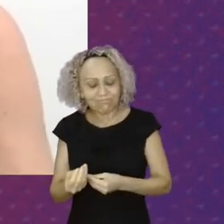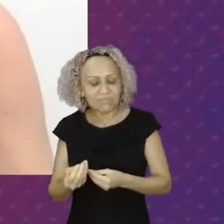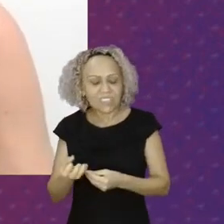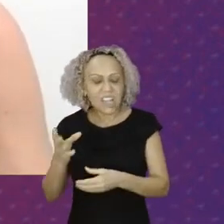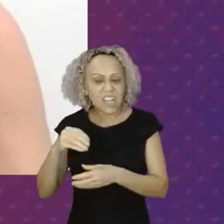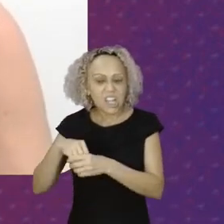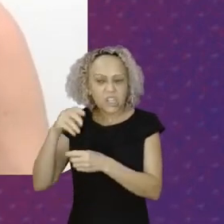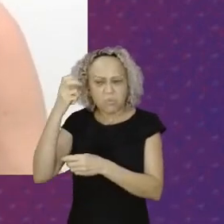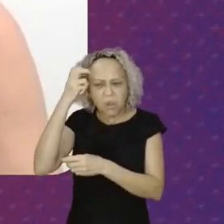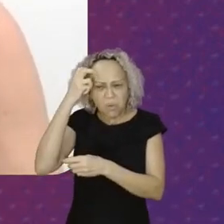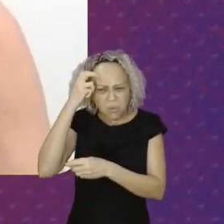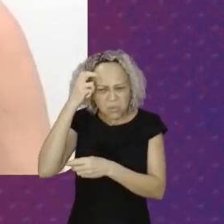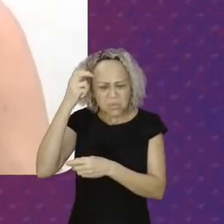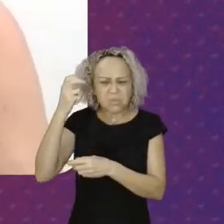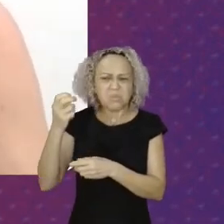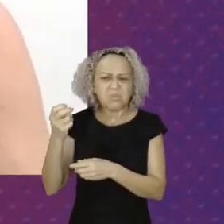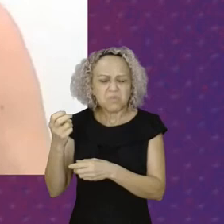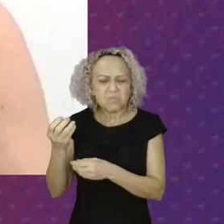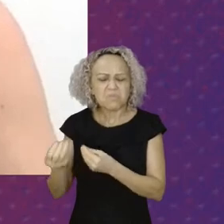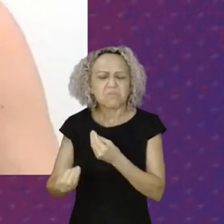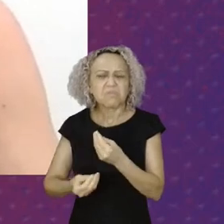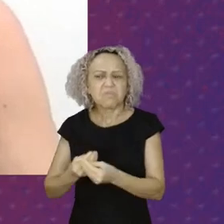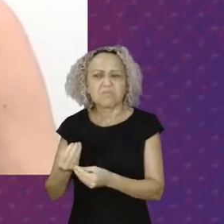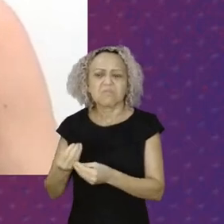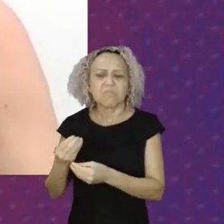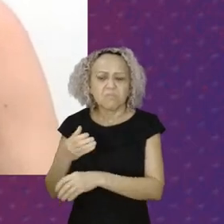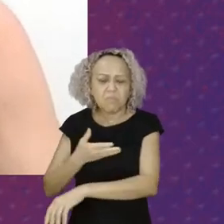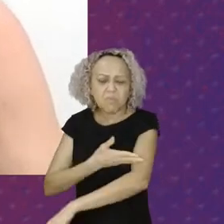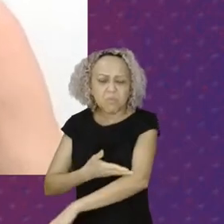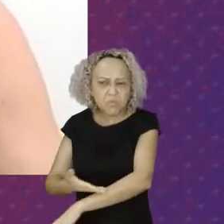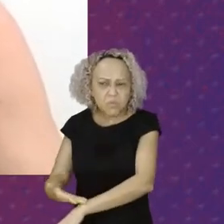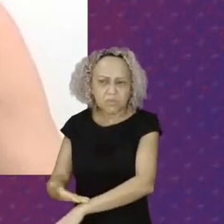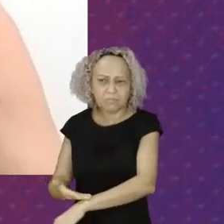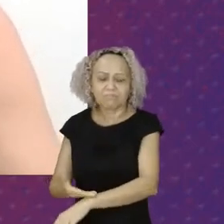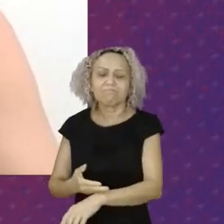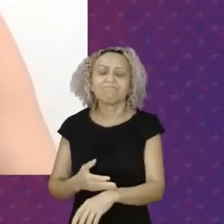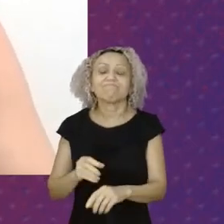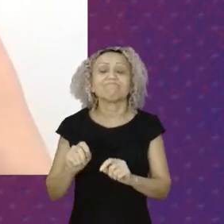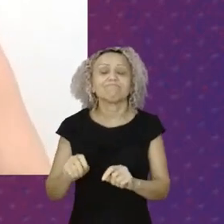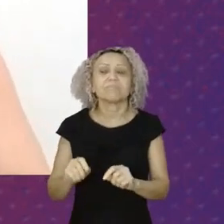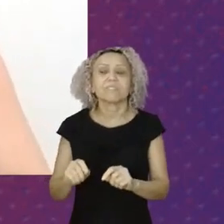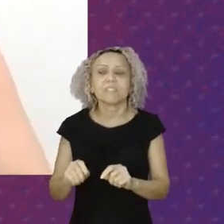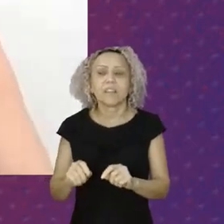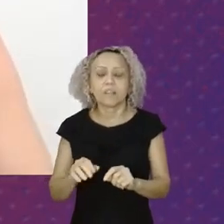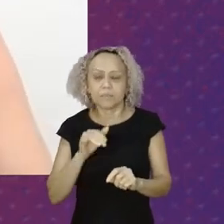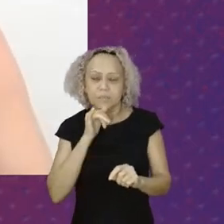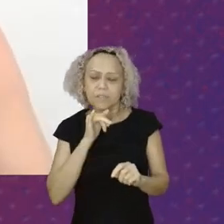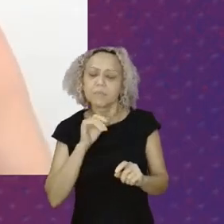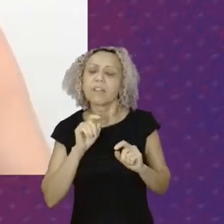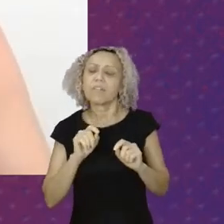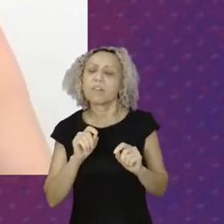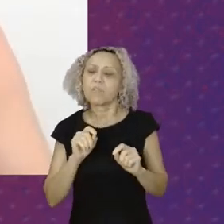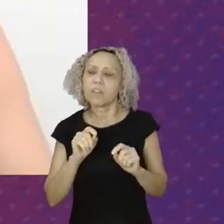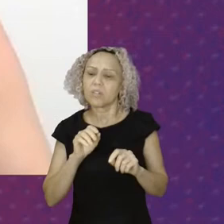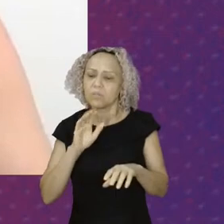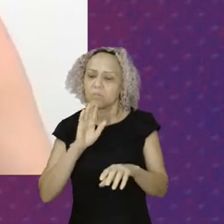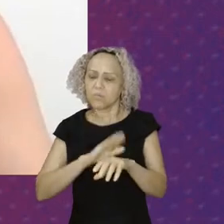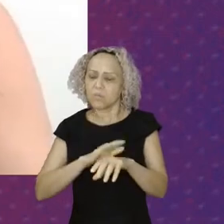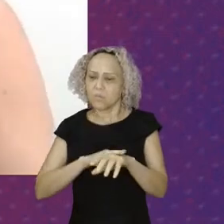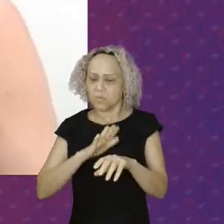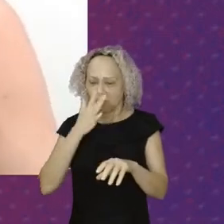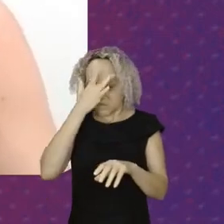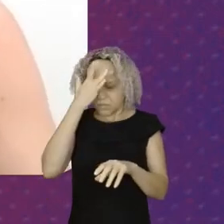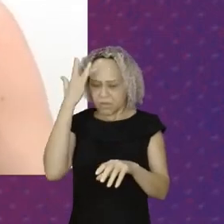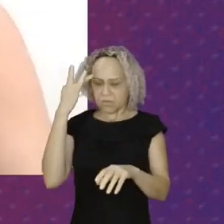de pertencimento. Então, as pessoas com deficiência, de modo geral,